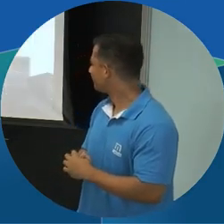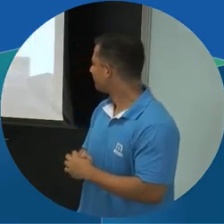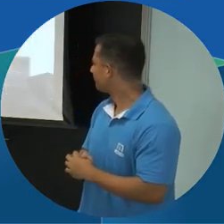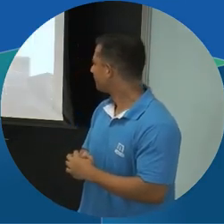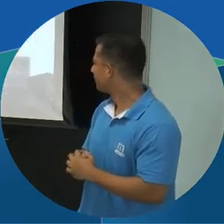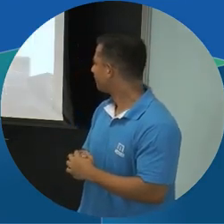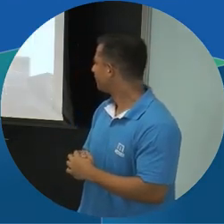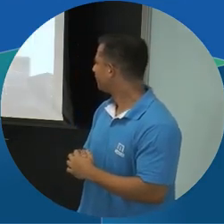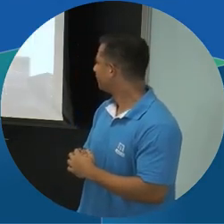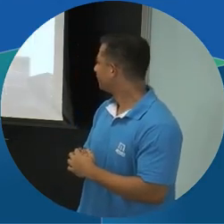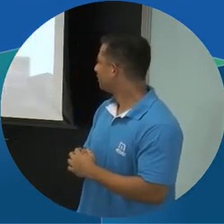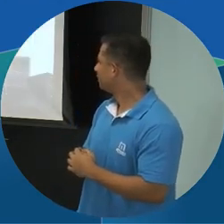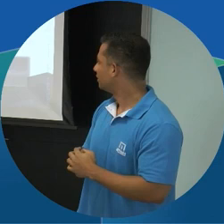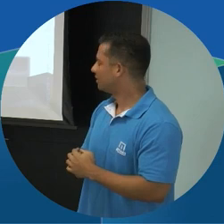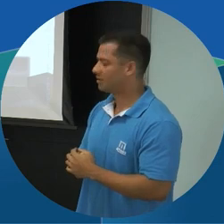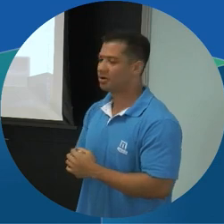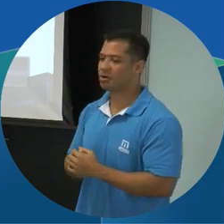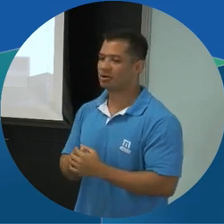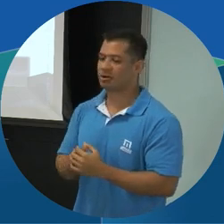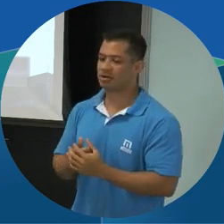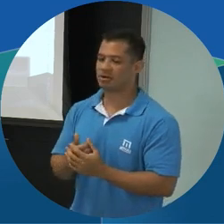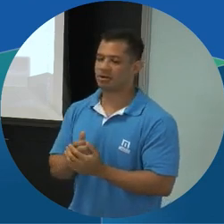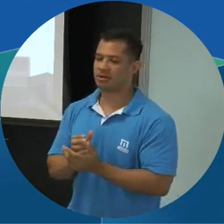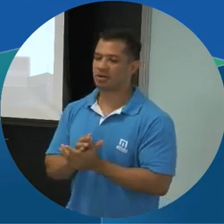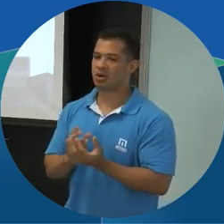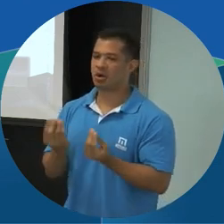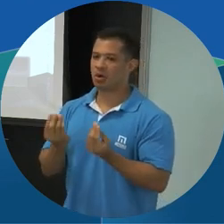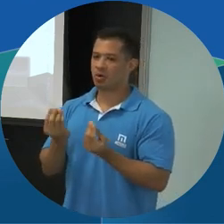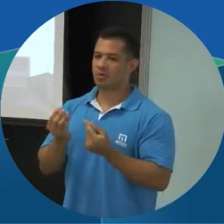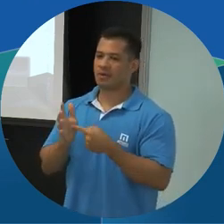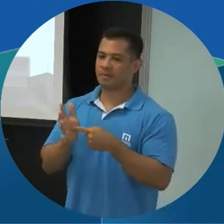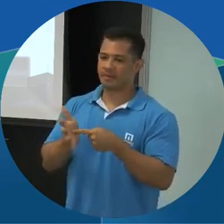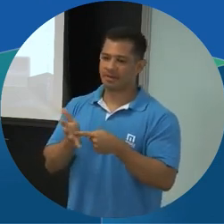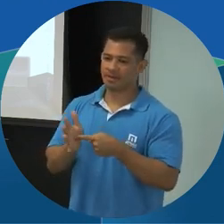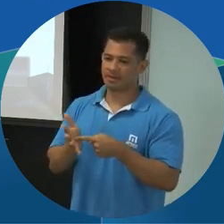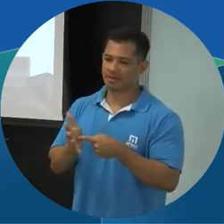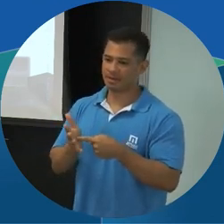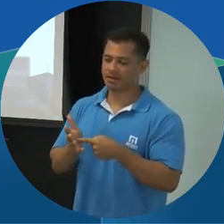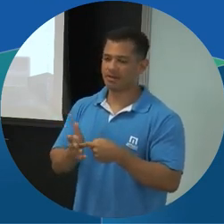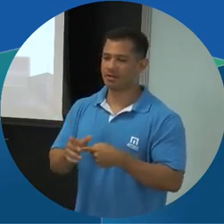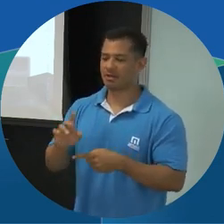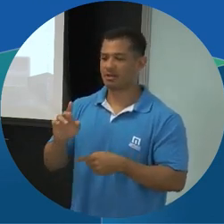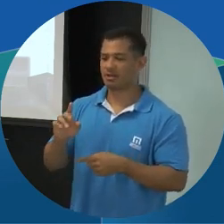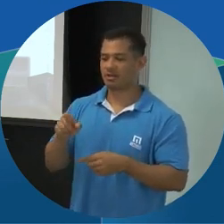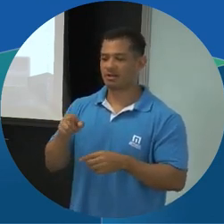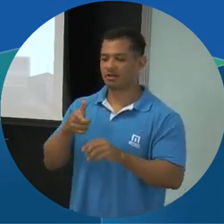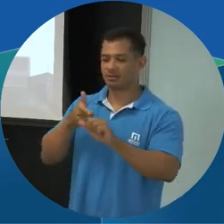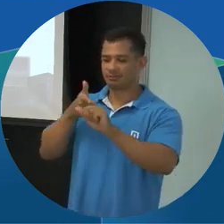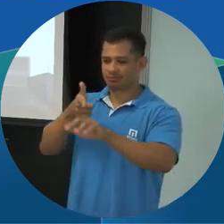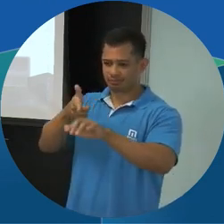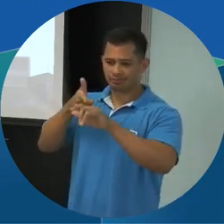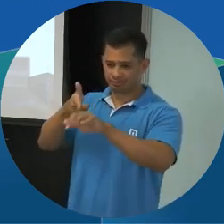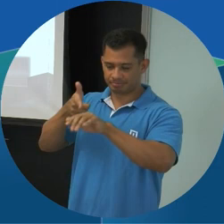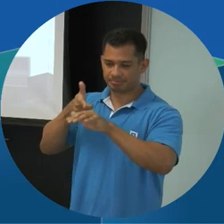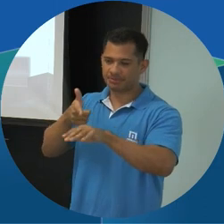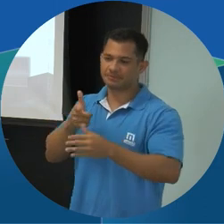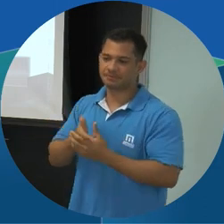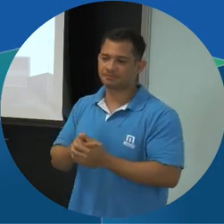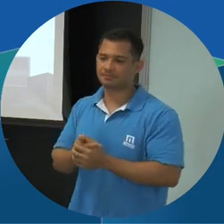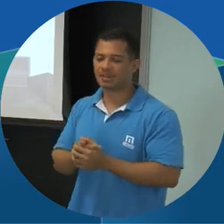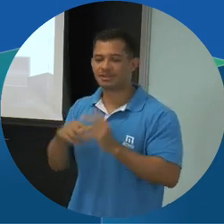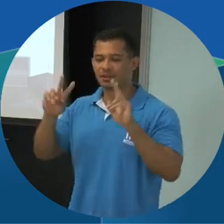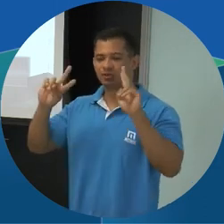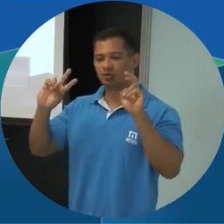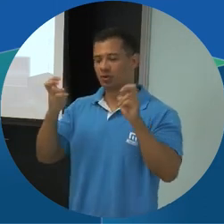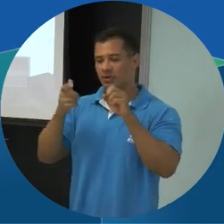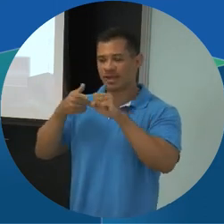Agora, para a gente falar um pouco de como é que funciona a mecânica do hidrojato. Tá? Então, quando a gente fala de hidrojato, a